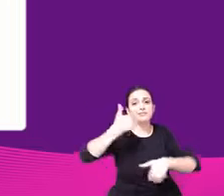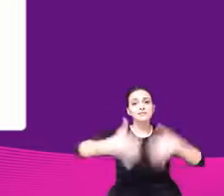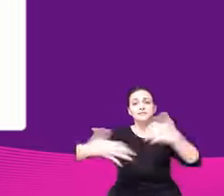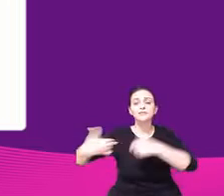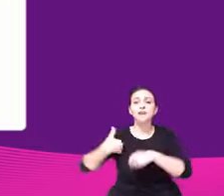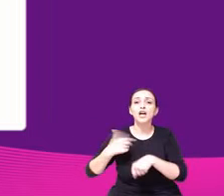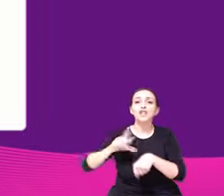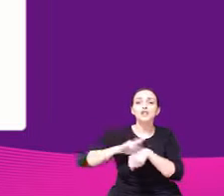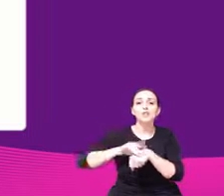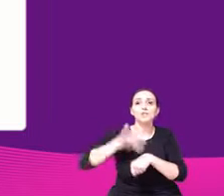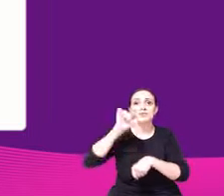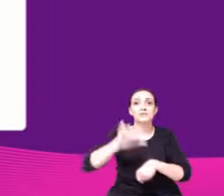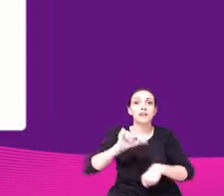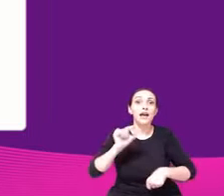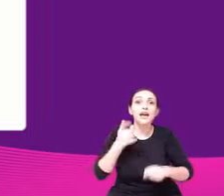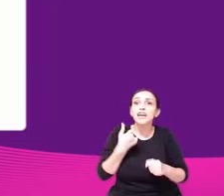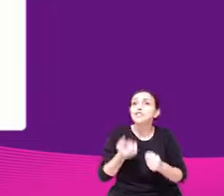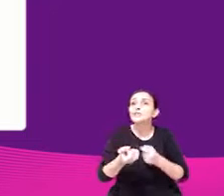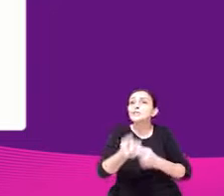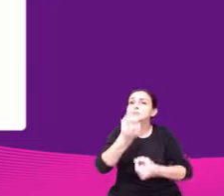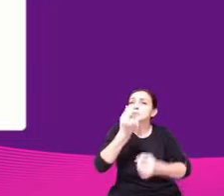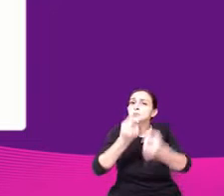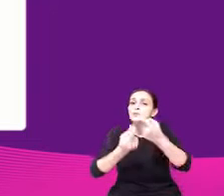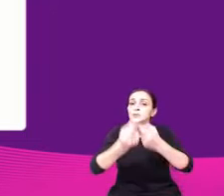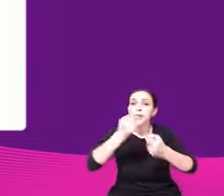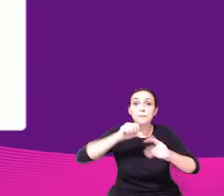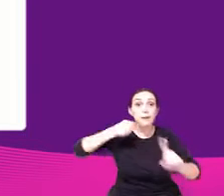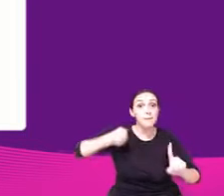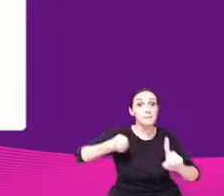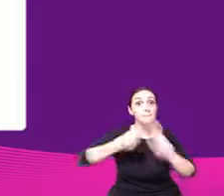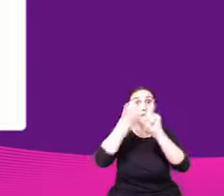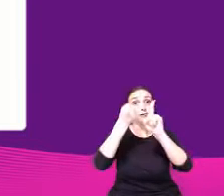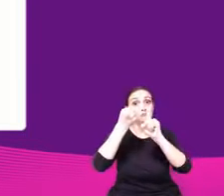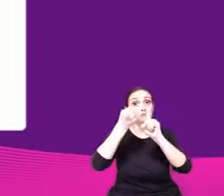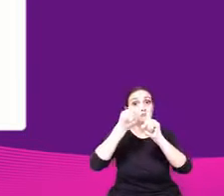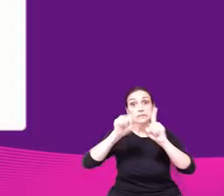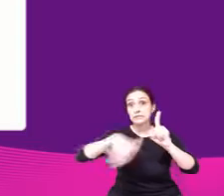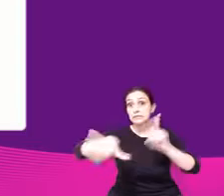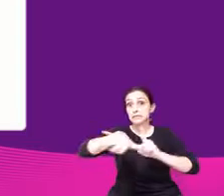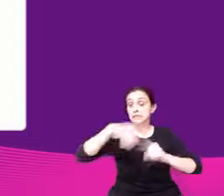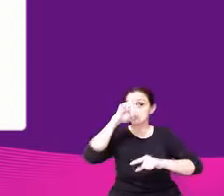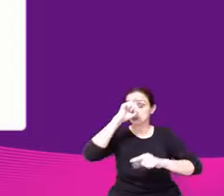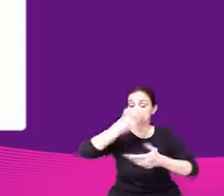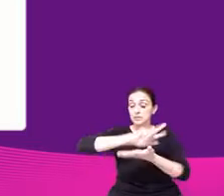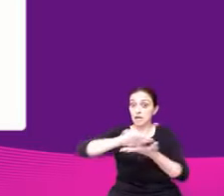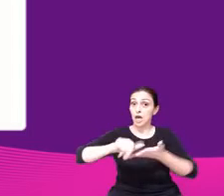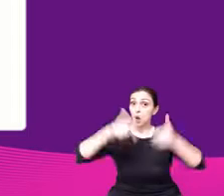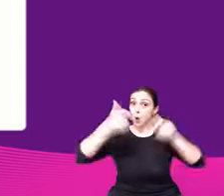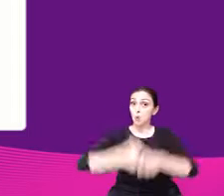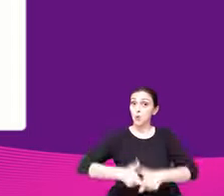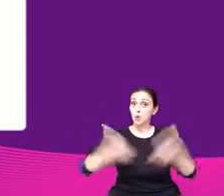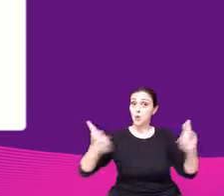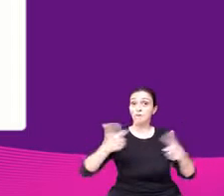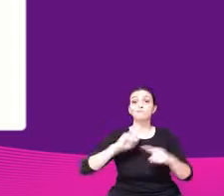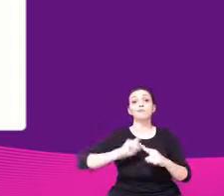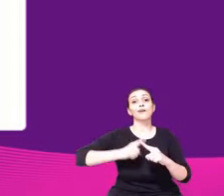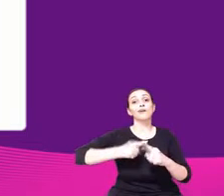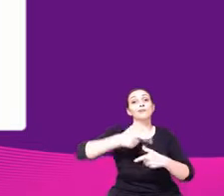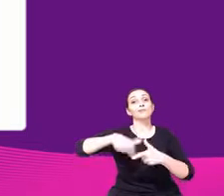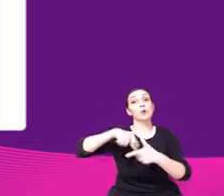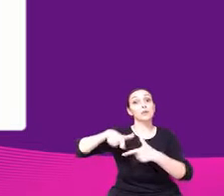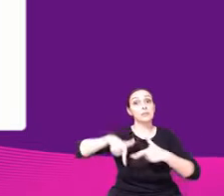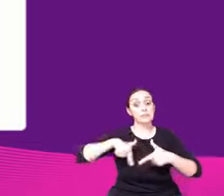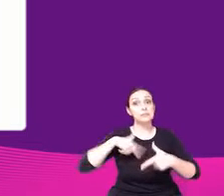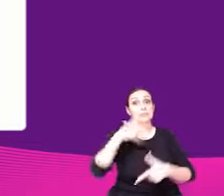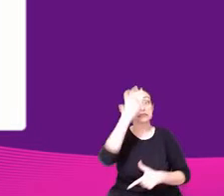doença relativamente rara, mas com um impacto clínico enorme do ponto de vista, né, do problema clínico da doença,